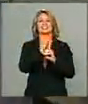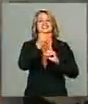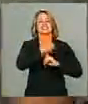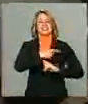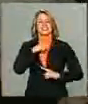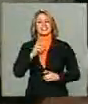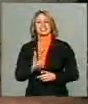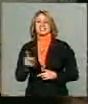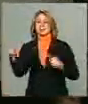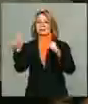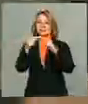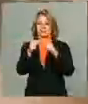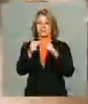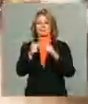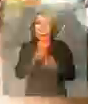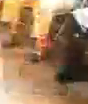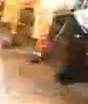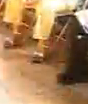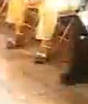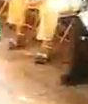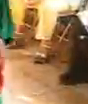tem tudo a